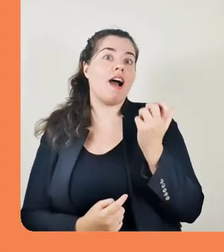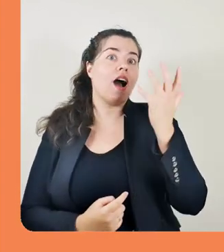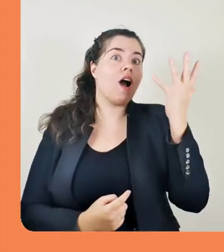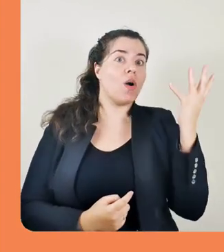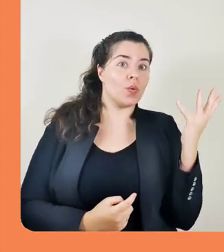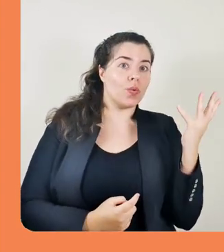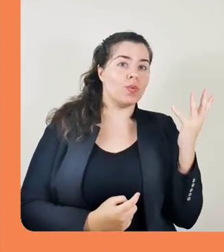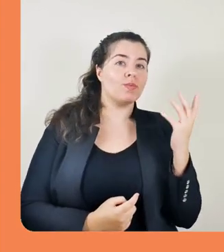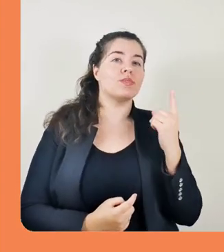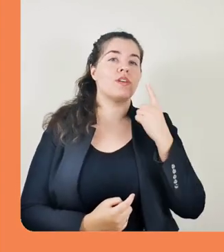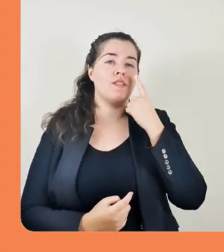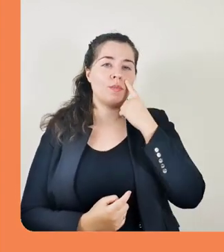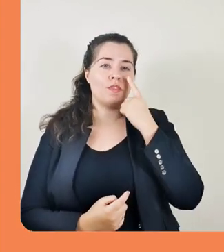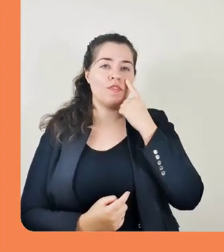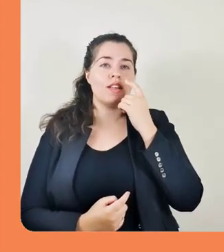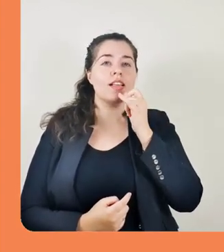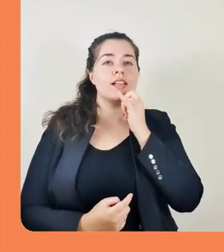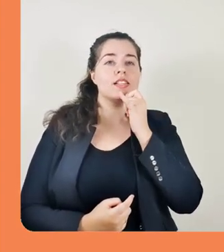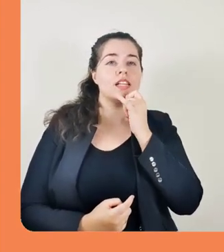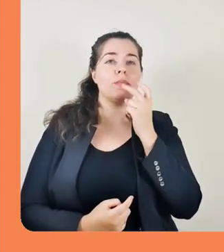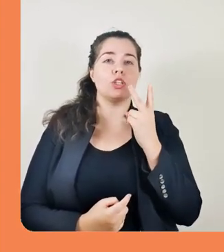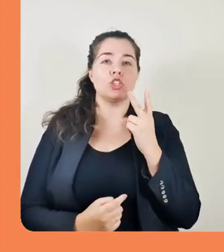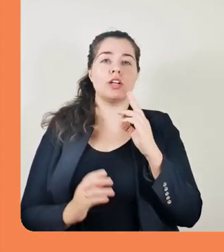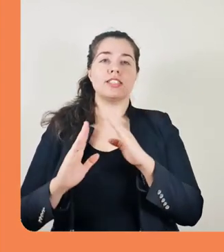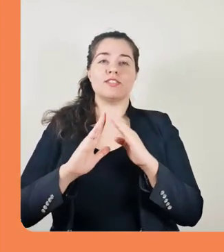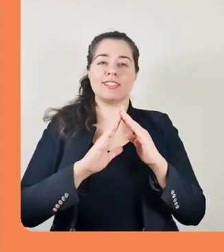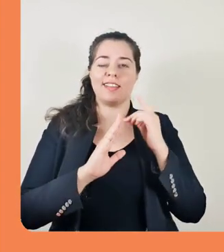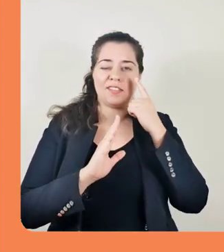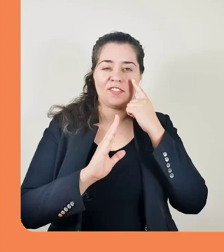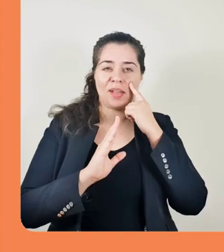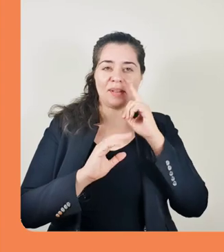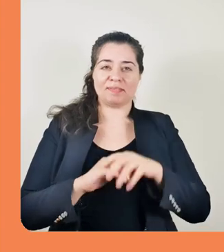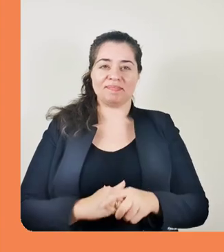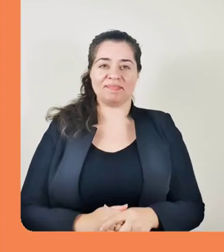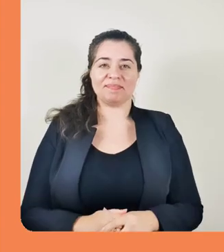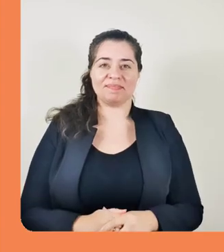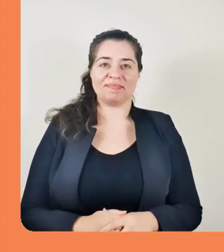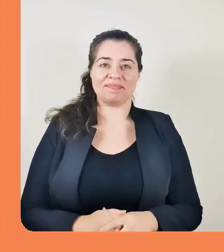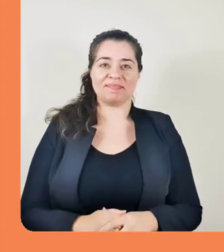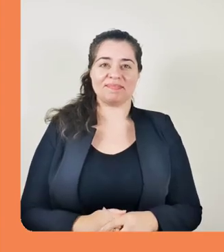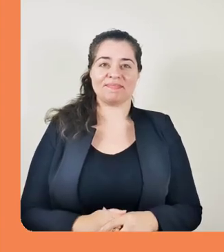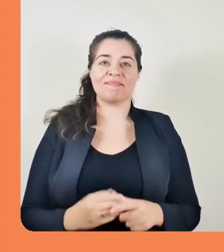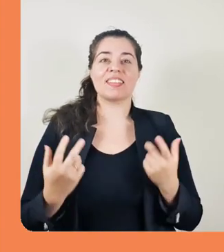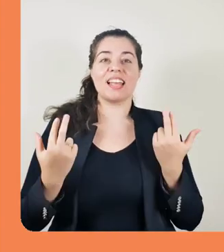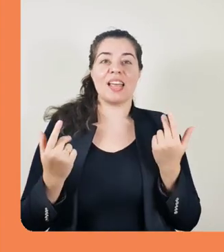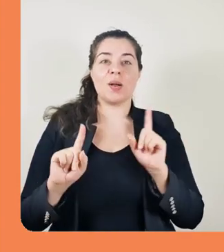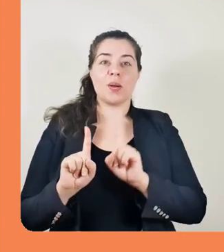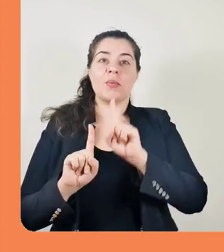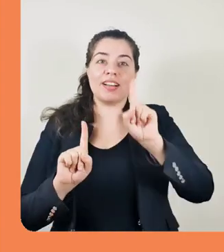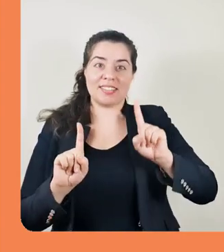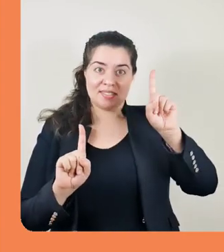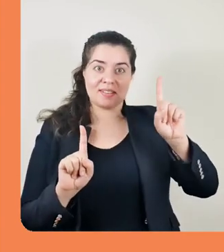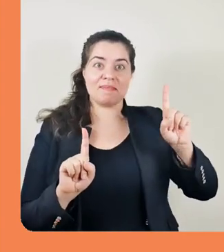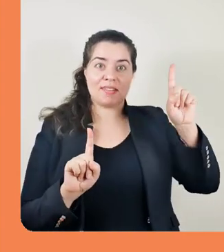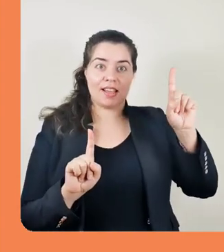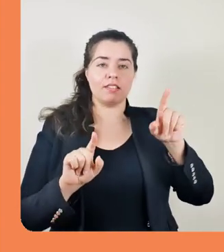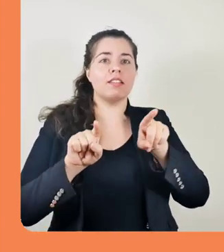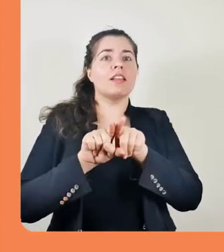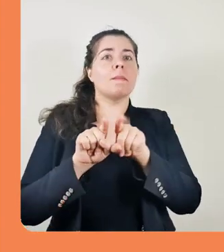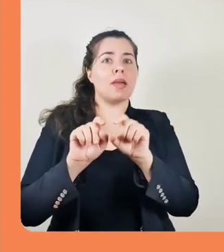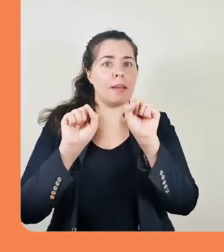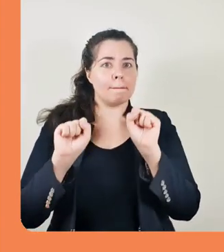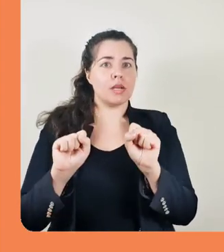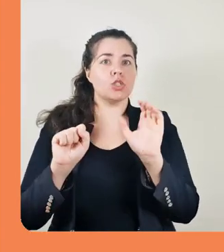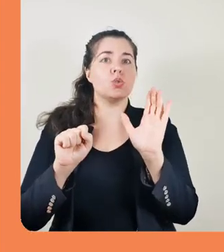dos seus participantes você pode também exibir todos ou só alguns alunos próximos a Ele vamos